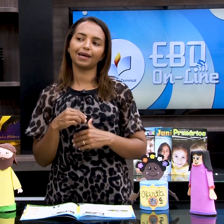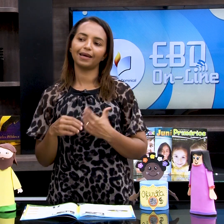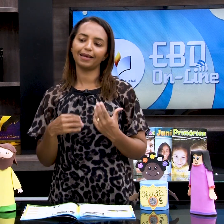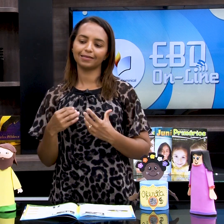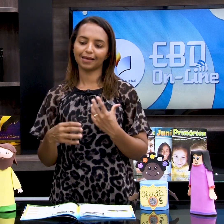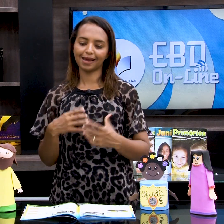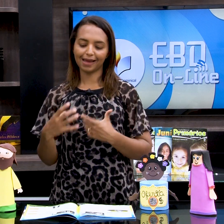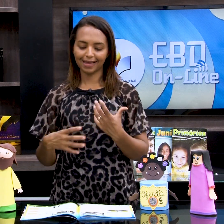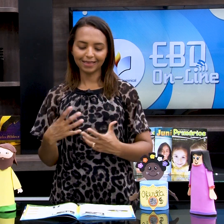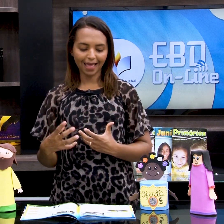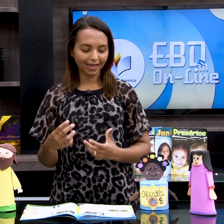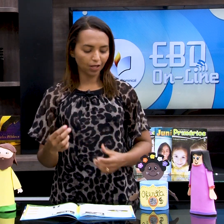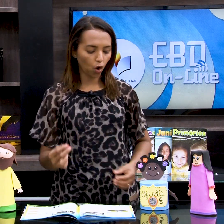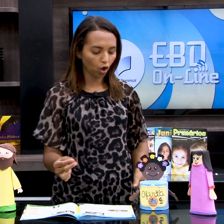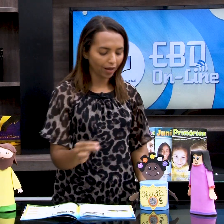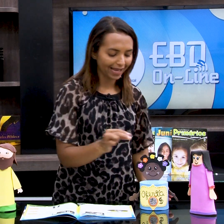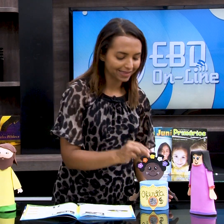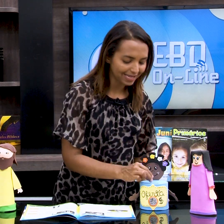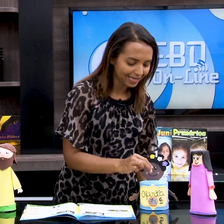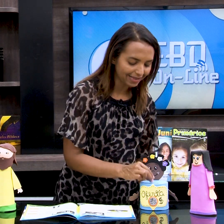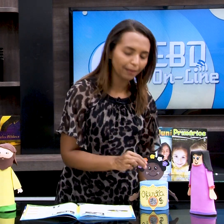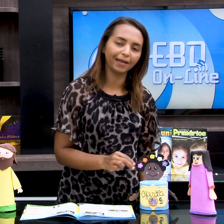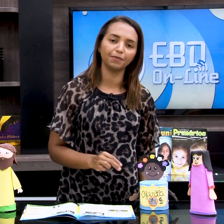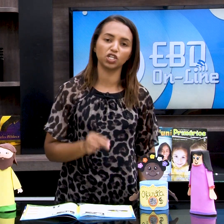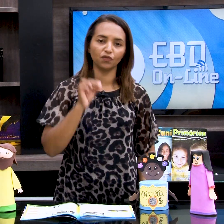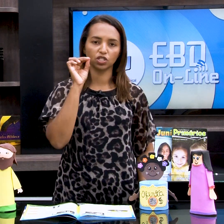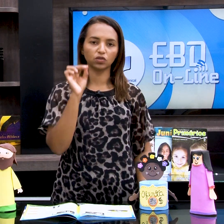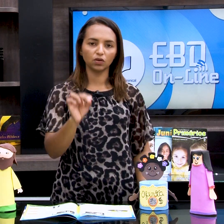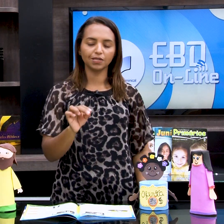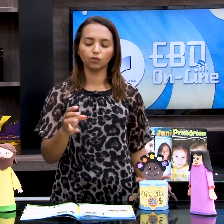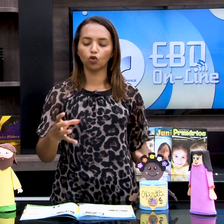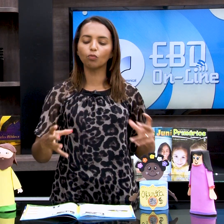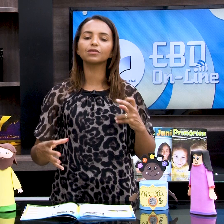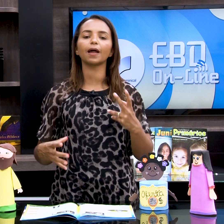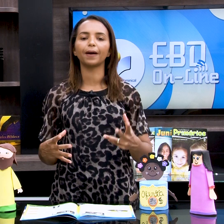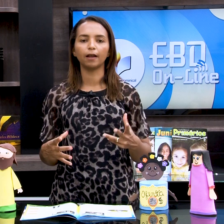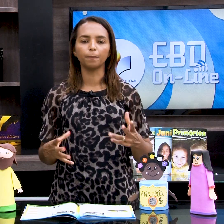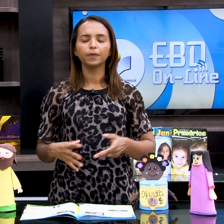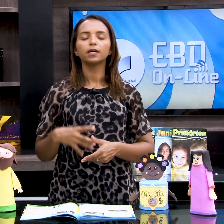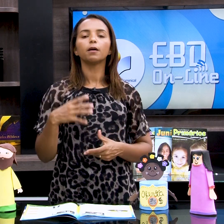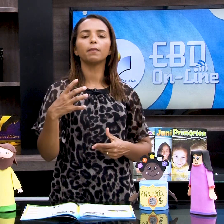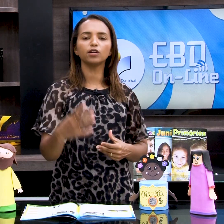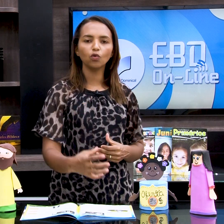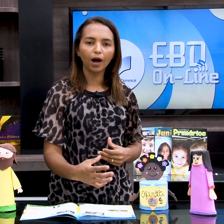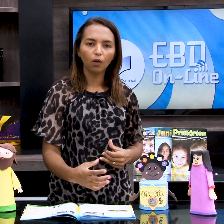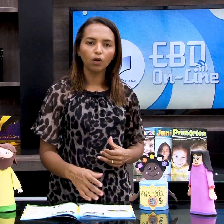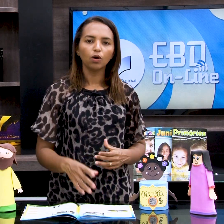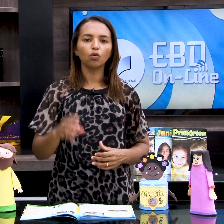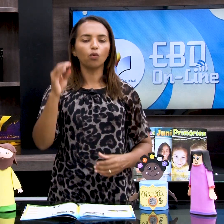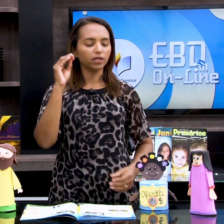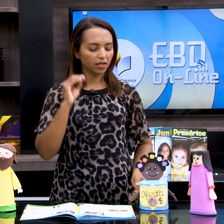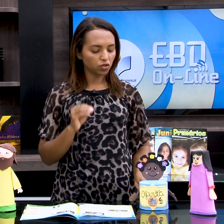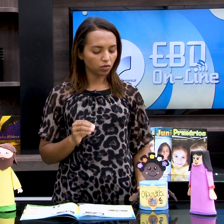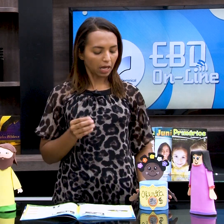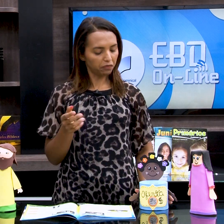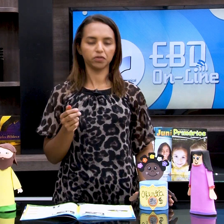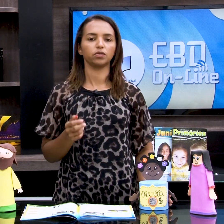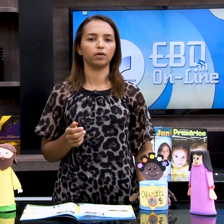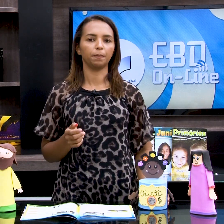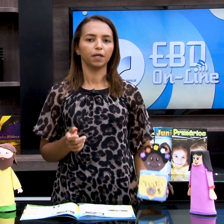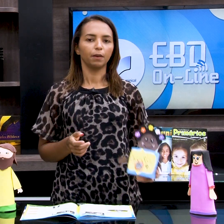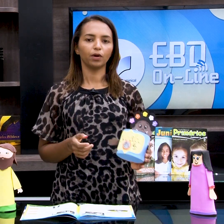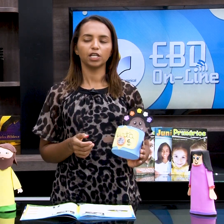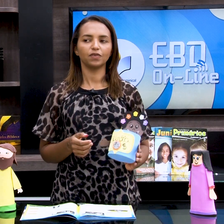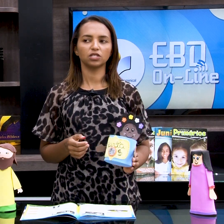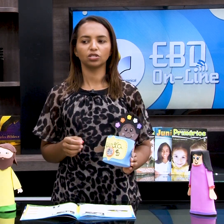essa essa ideia de colocar diretamente Minha Gente vocês não tem noção de como o trabalho manual com intencional